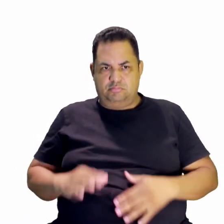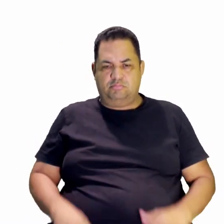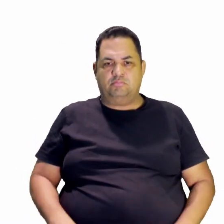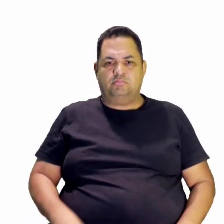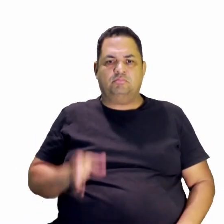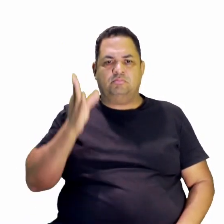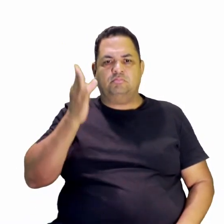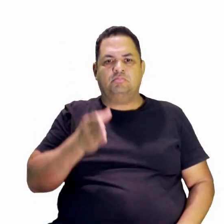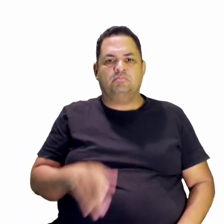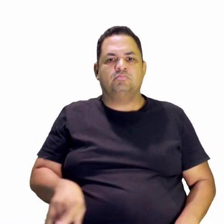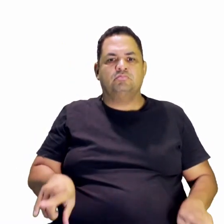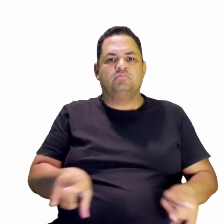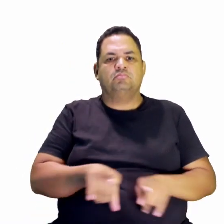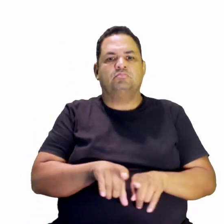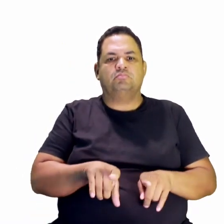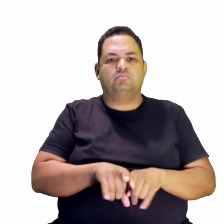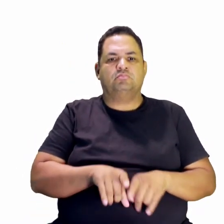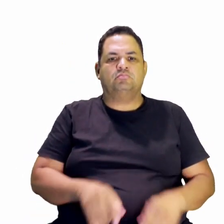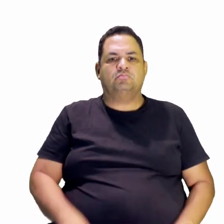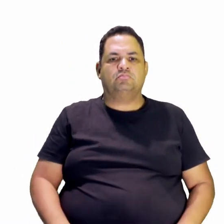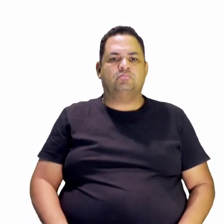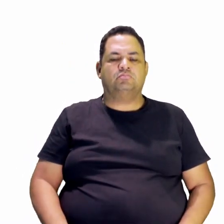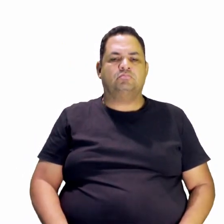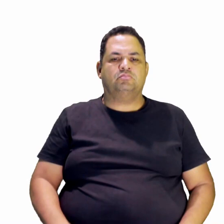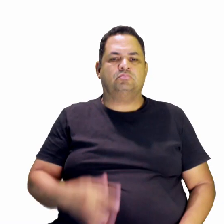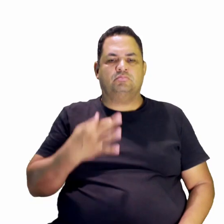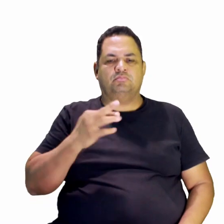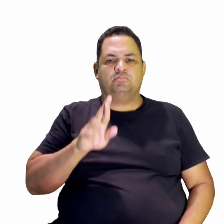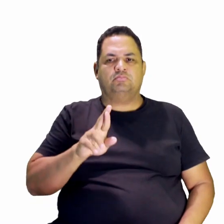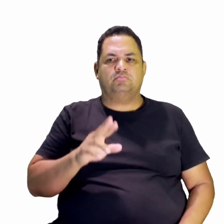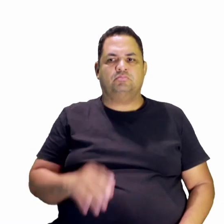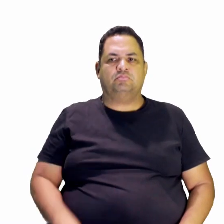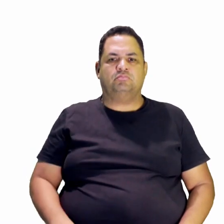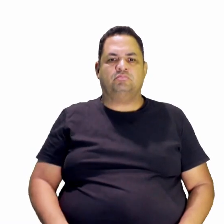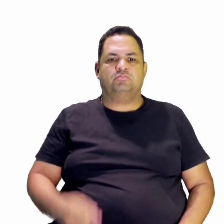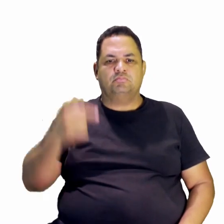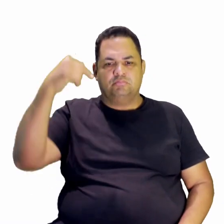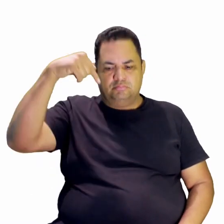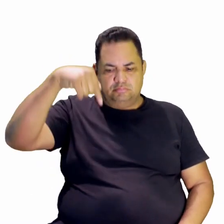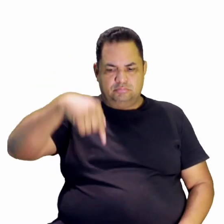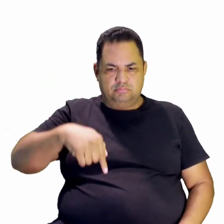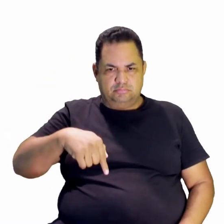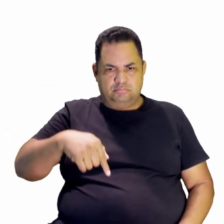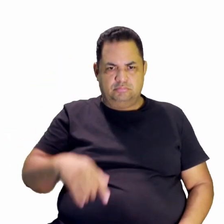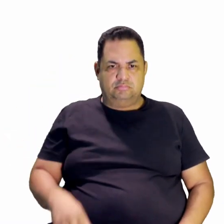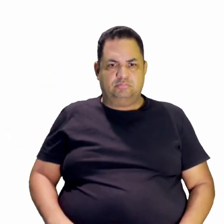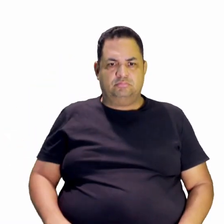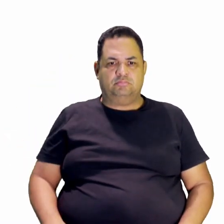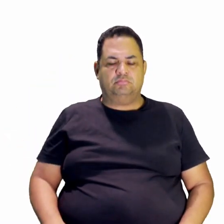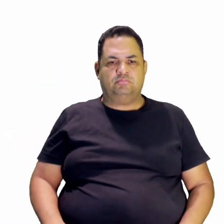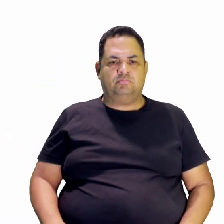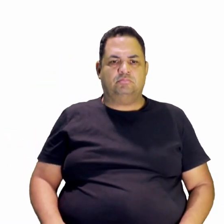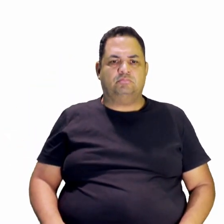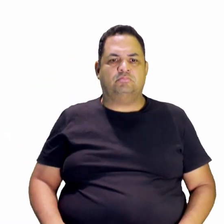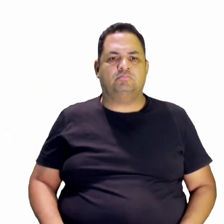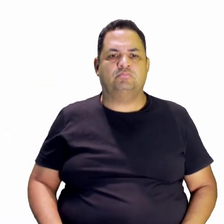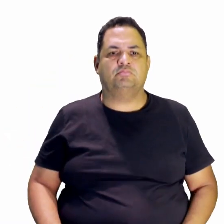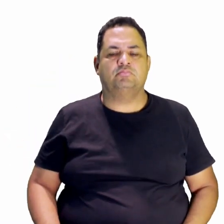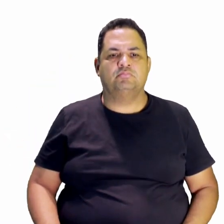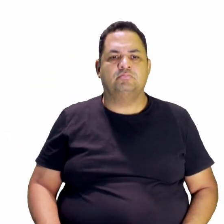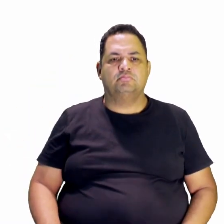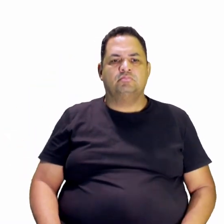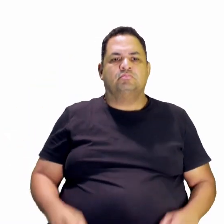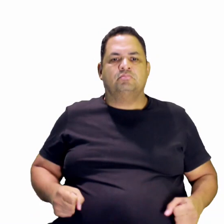oblíqua. Então a força também vai ser resultante oblíqua. Força-peso para baixo, puxa esse carrinho tentando fazer